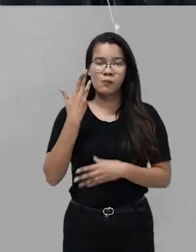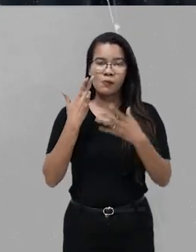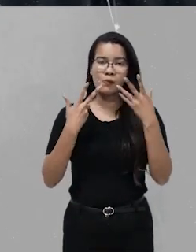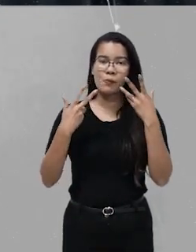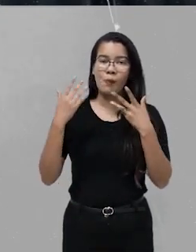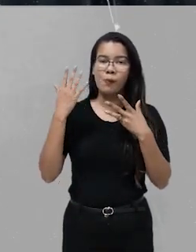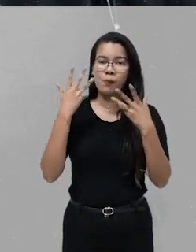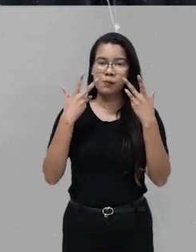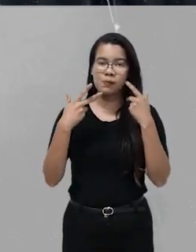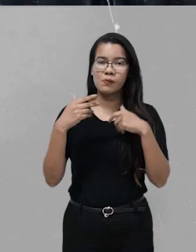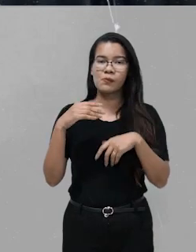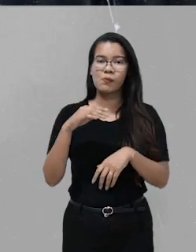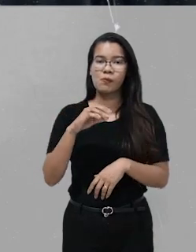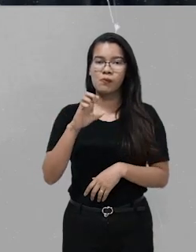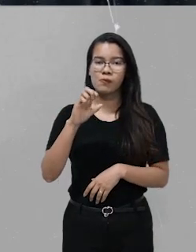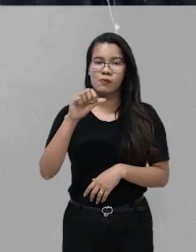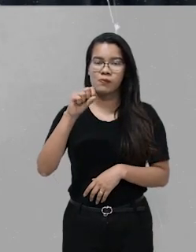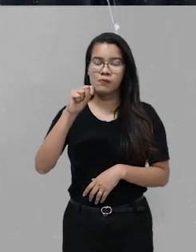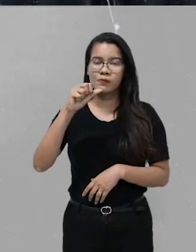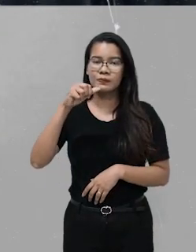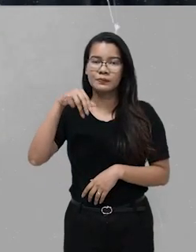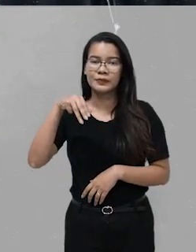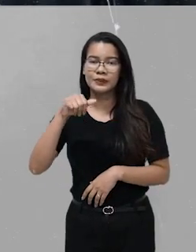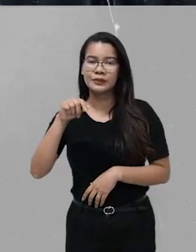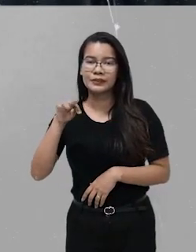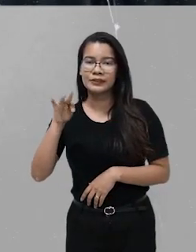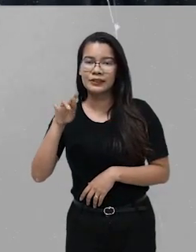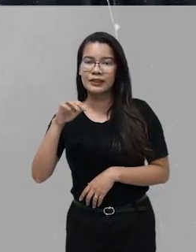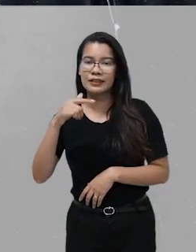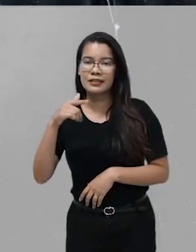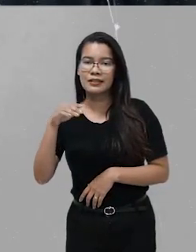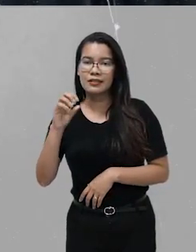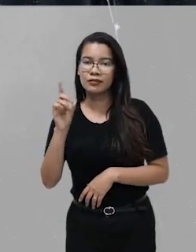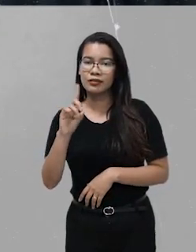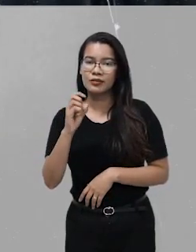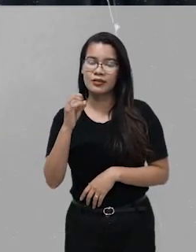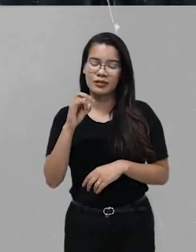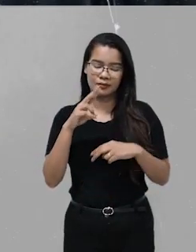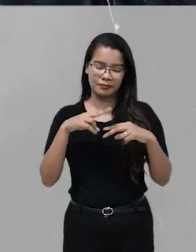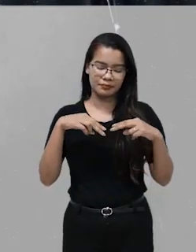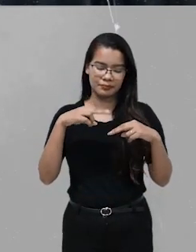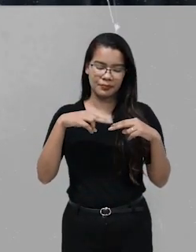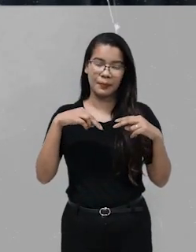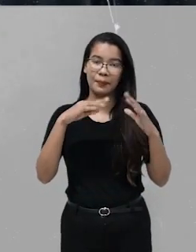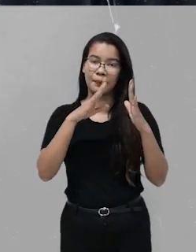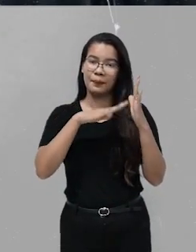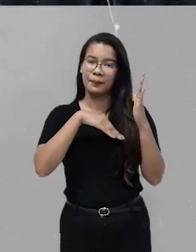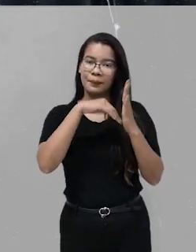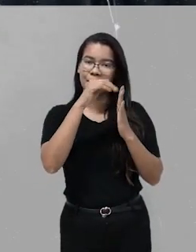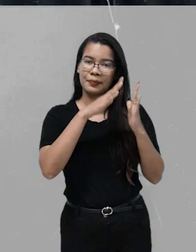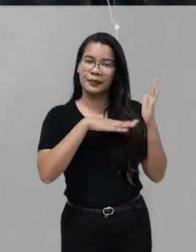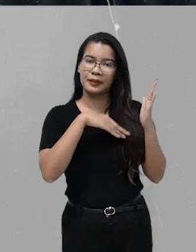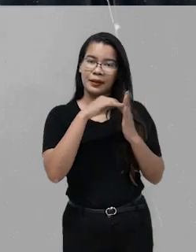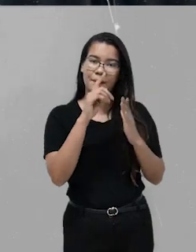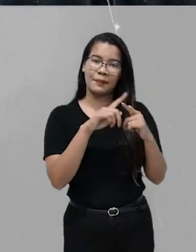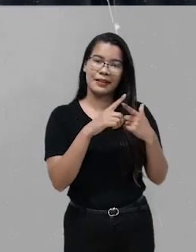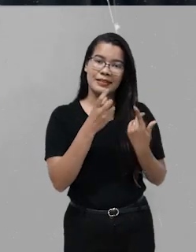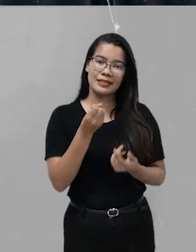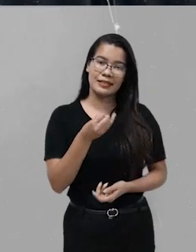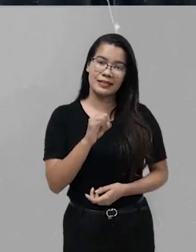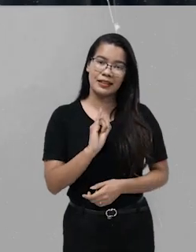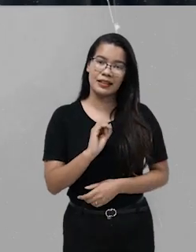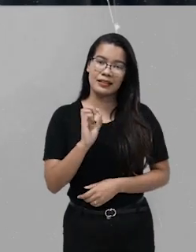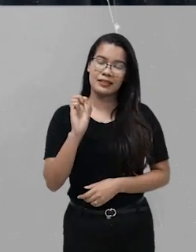Esfoliação, esmaltação, que é diferente, né? Não se pinta mais a unha, se esmalta a unha, não é assim agora? Então a